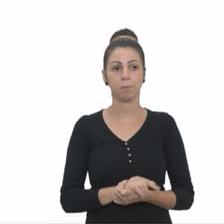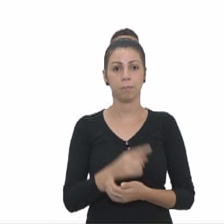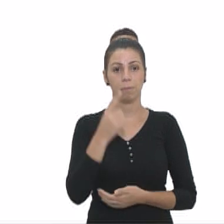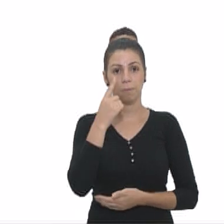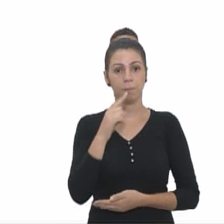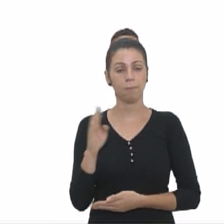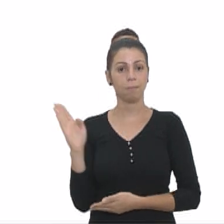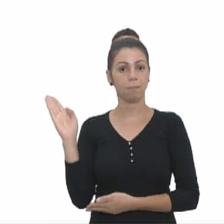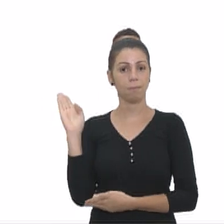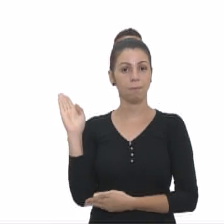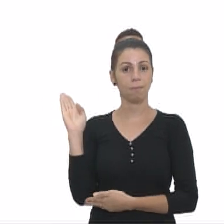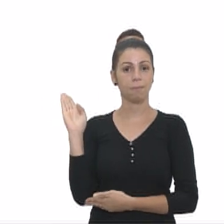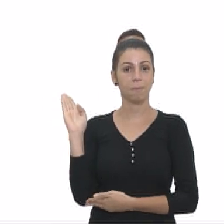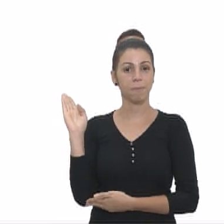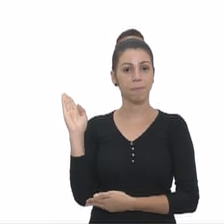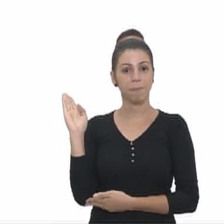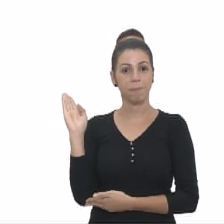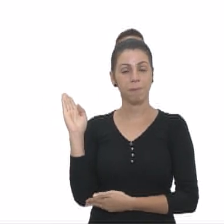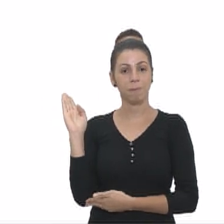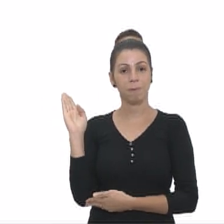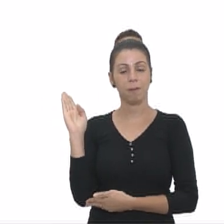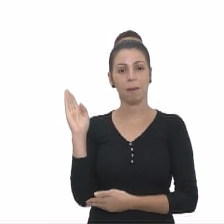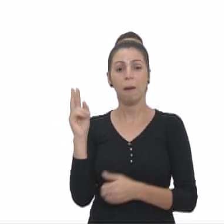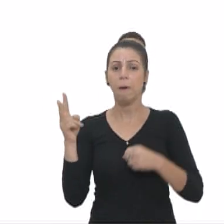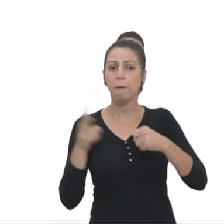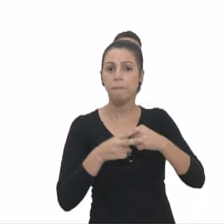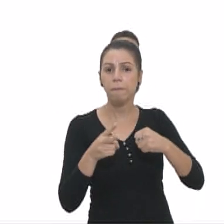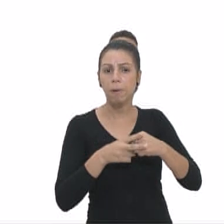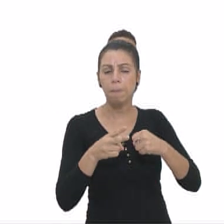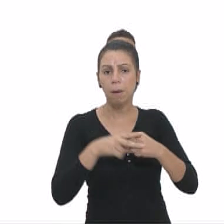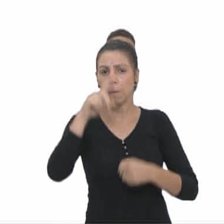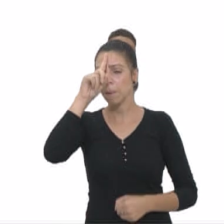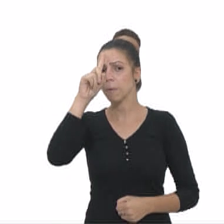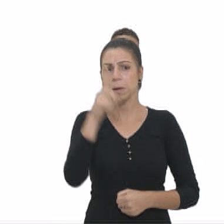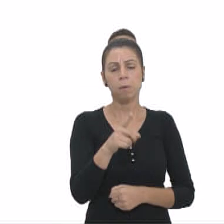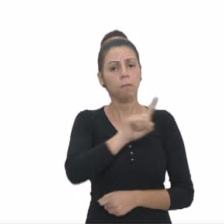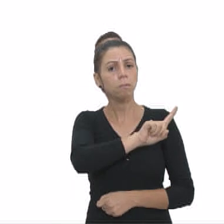o modo verbal imperativo negativo.